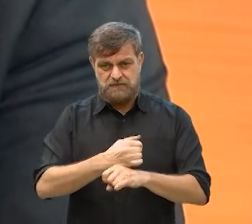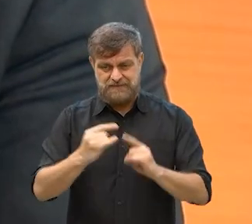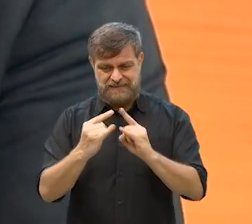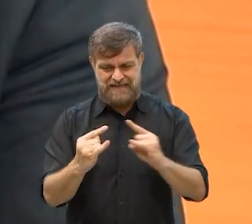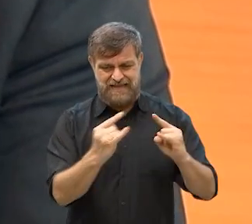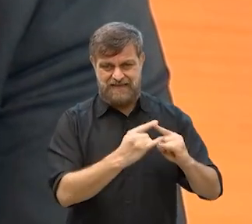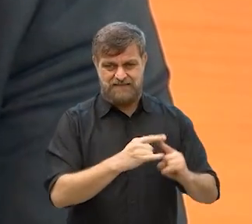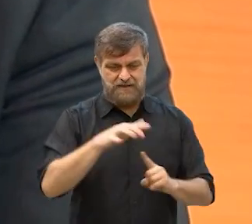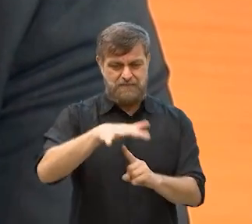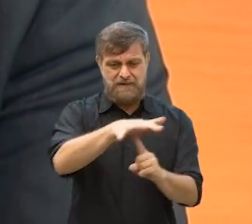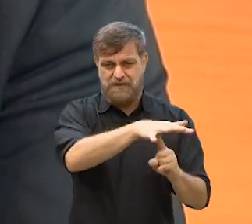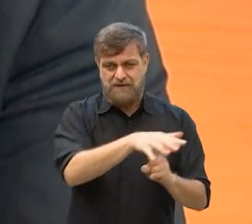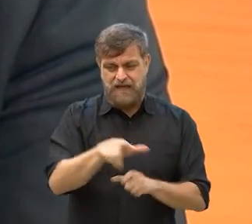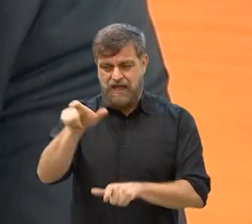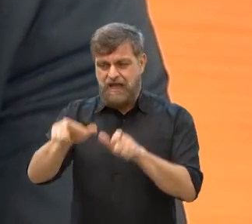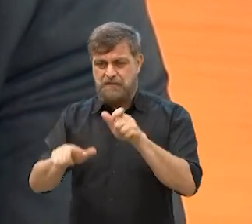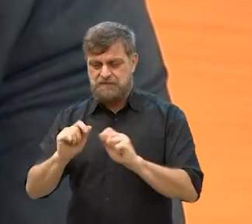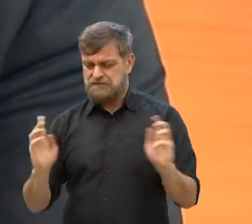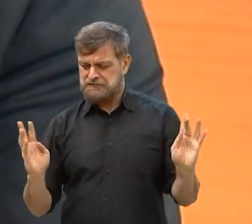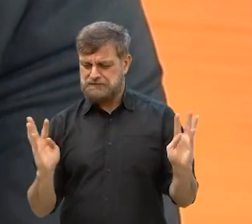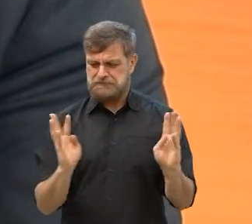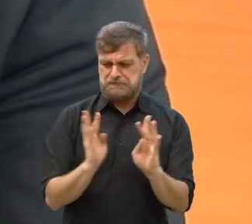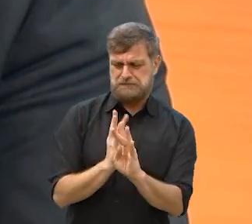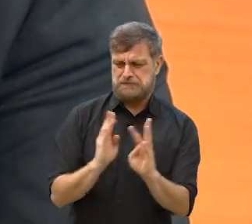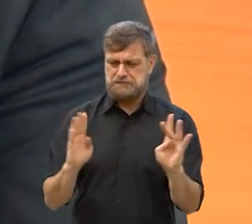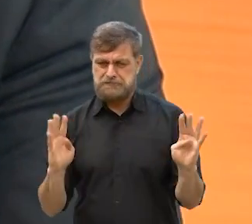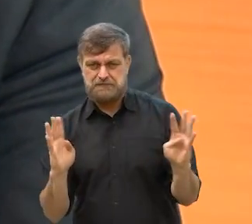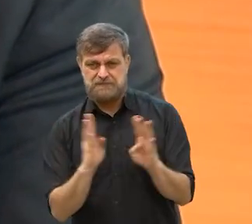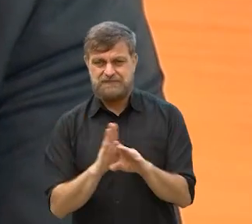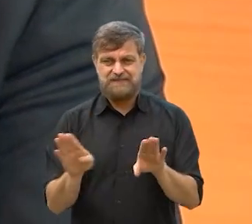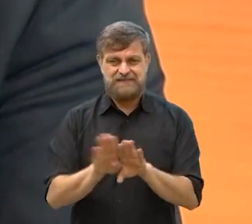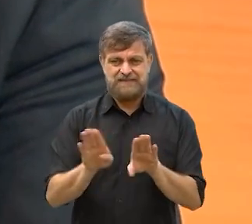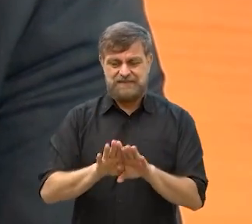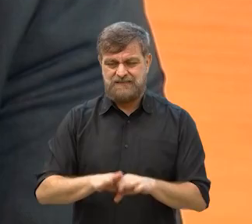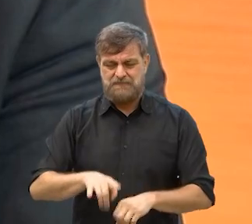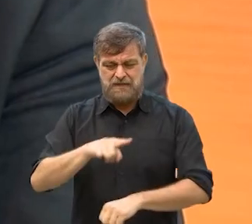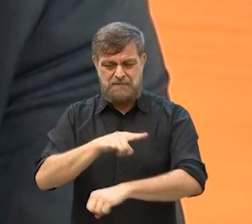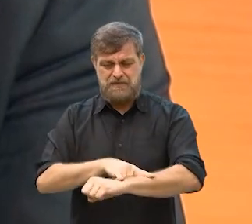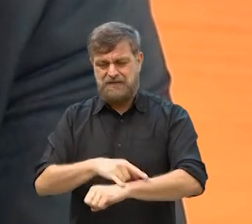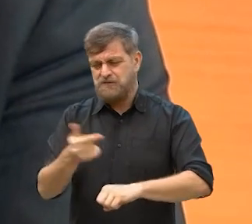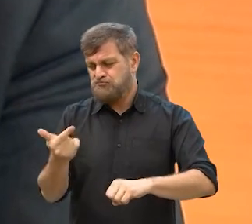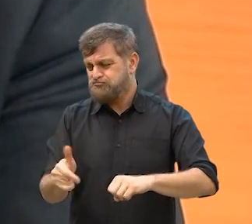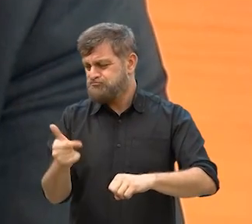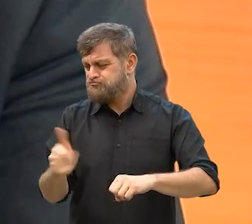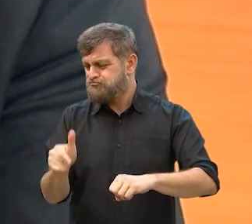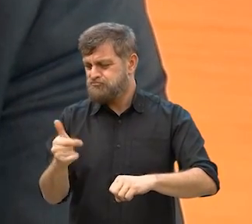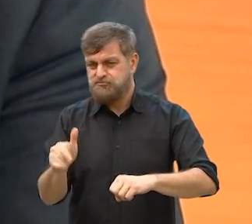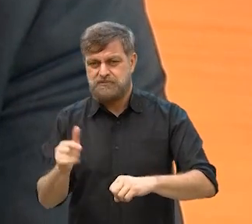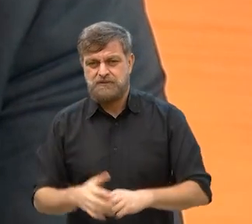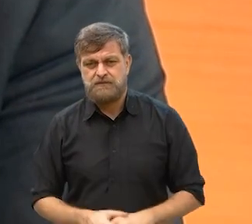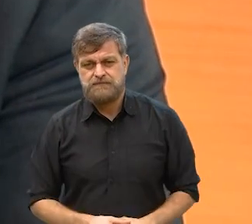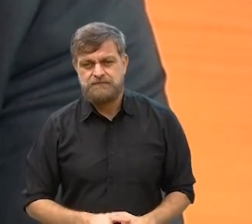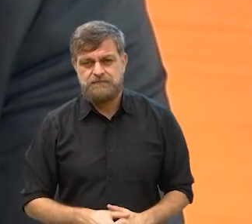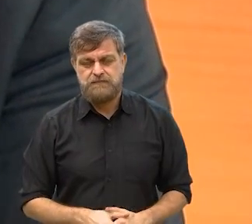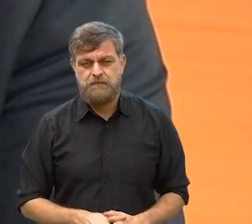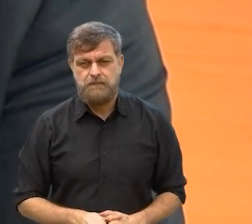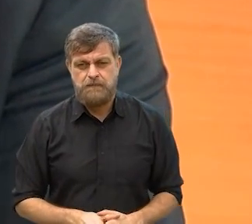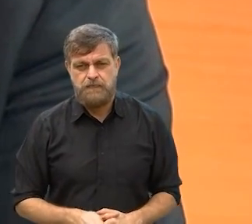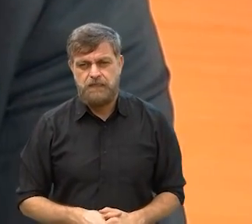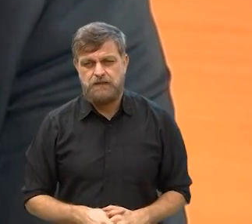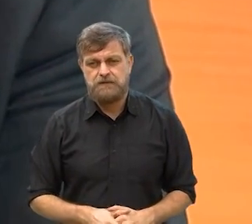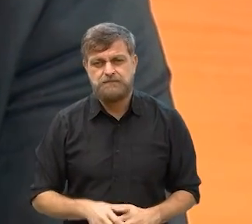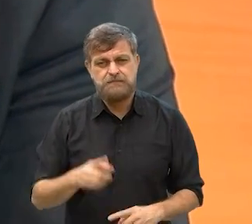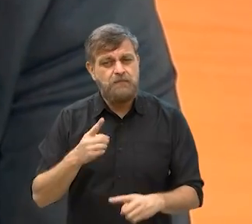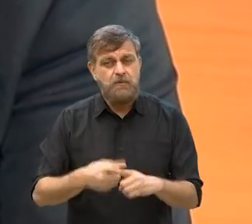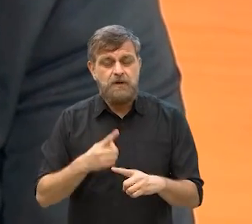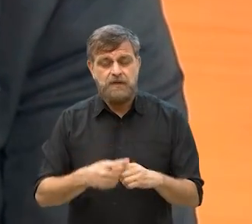também para os moradores do entorno ou da rua que está recebendo aquela feira livre,